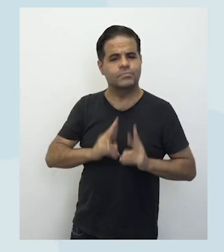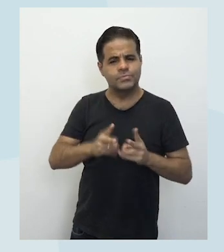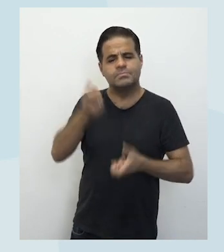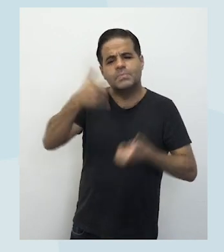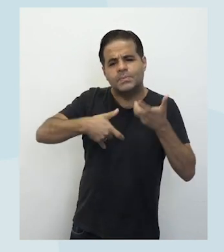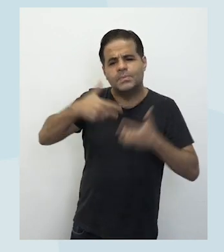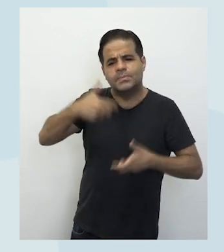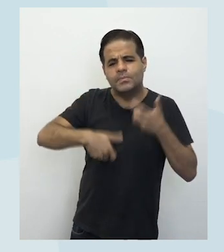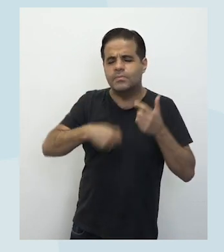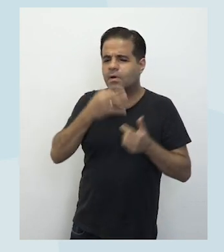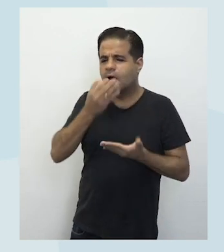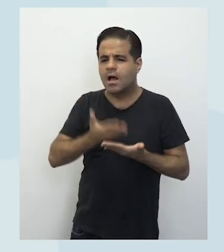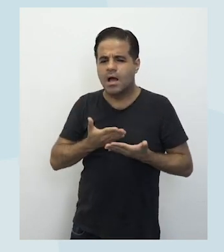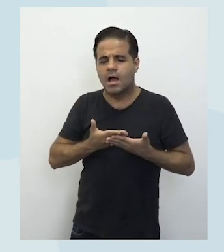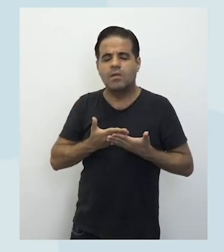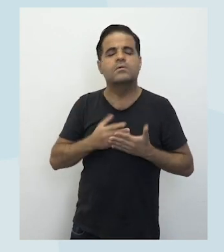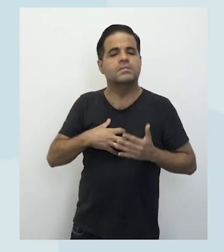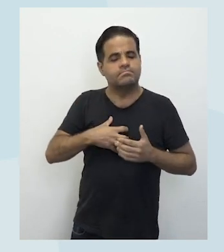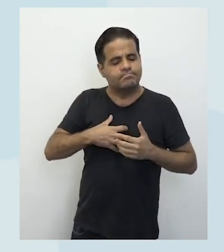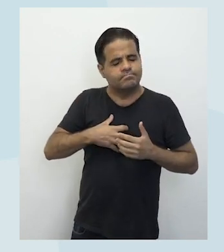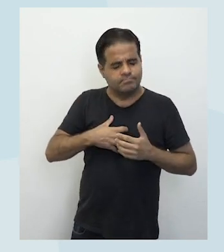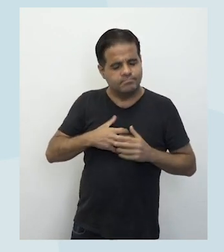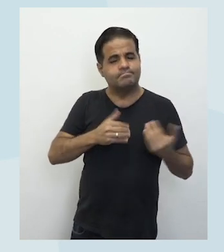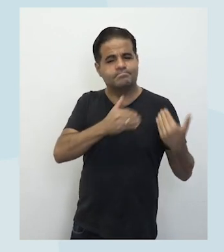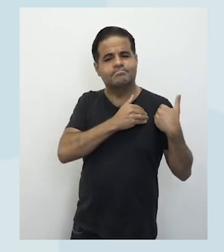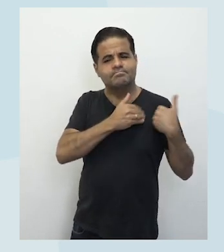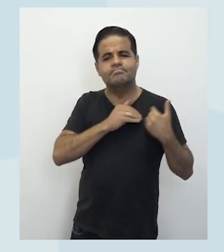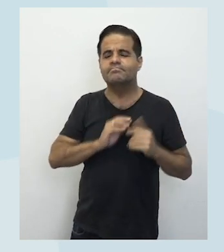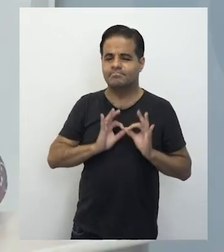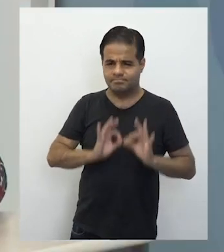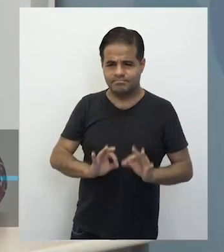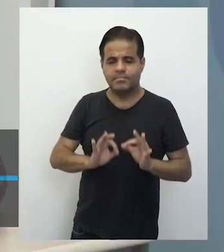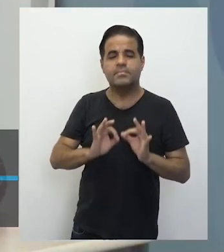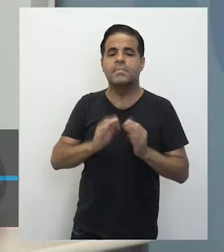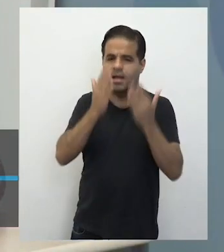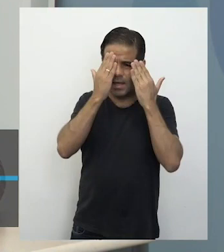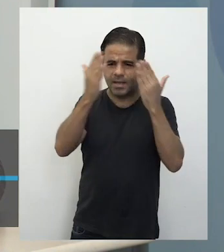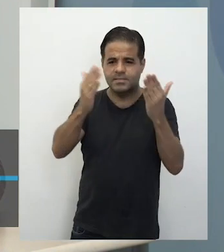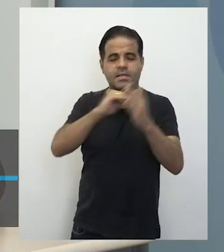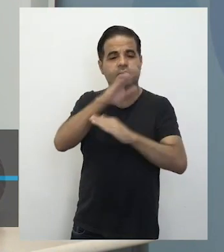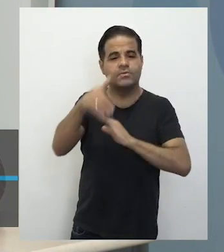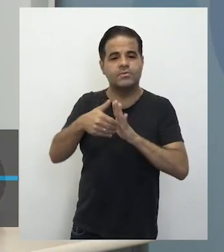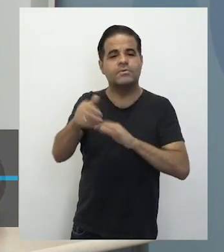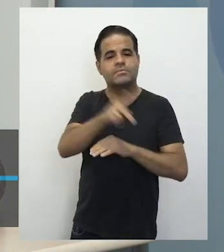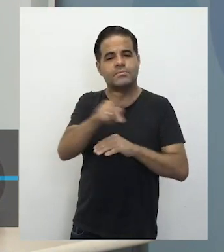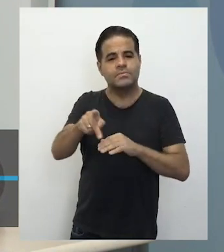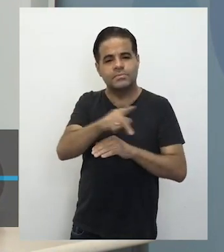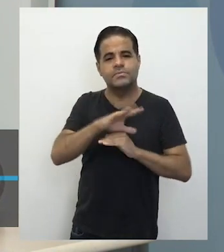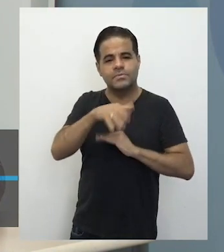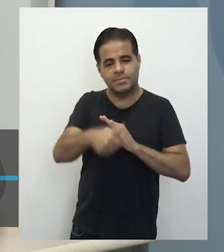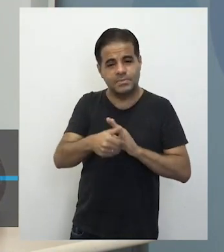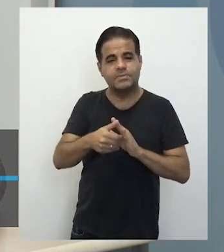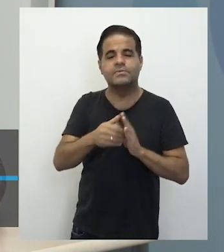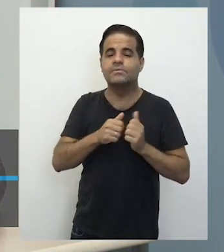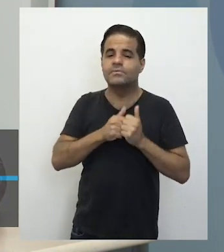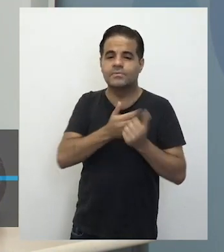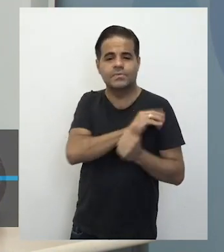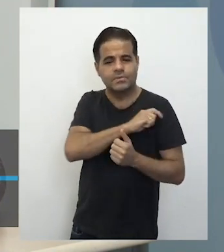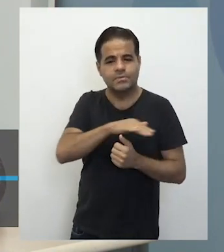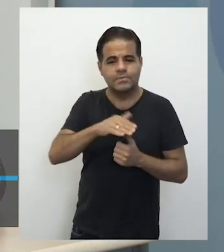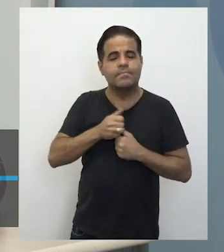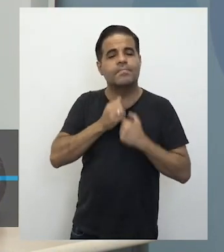gente o que achou da aula, sempre com muita responsabilidade. Agradecer a todos os professores, professoras e